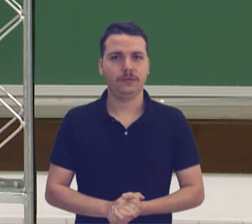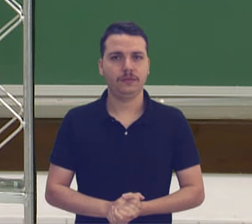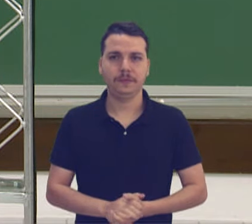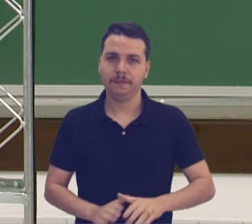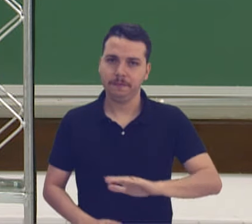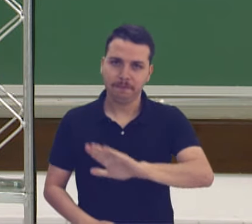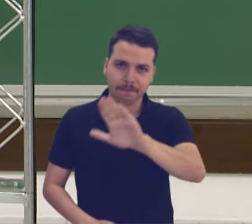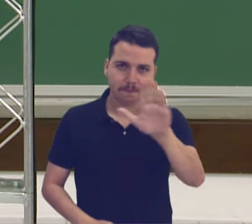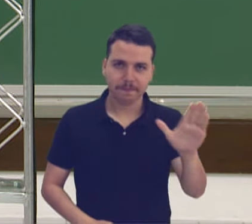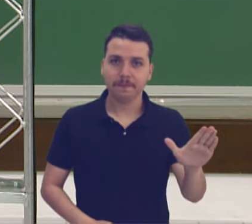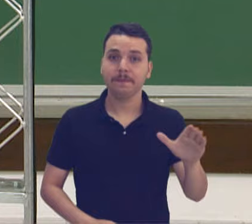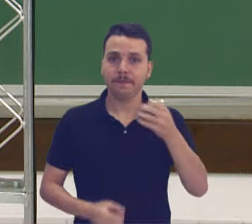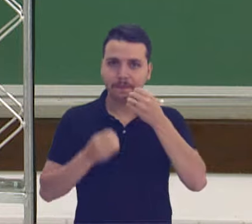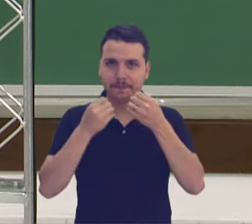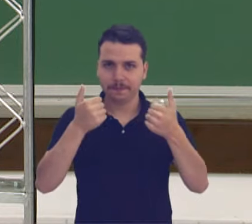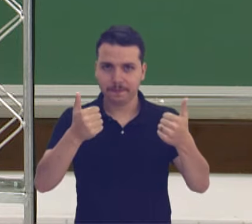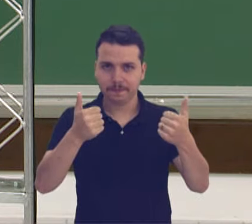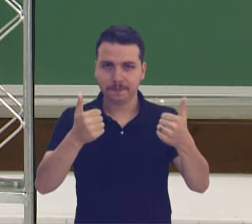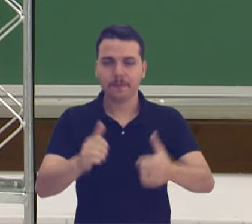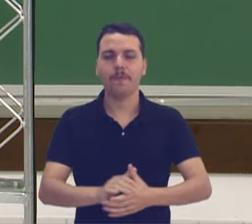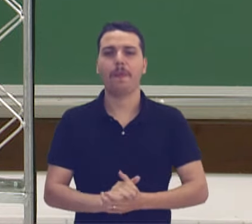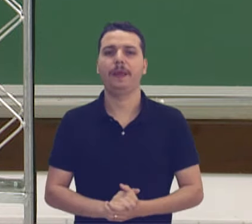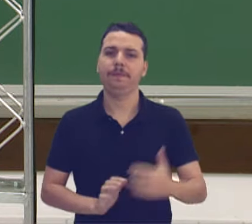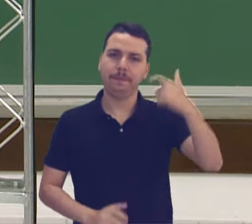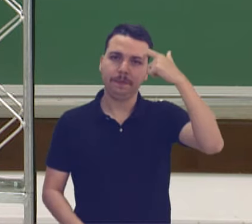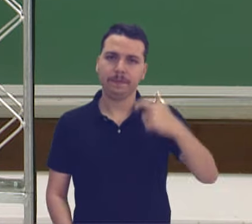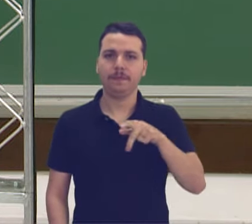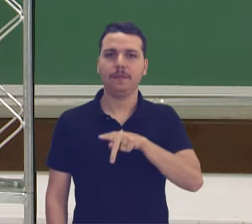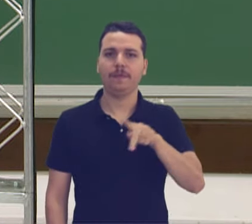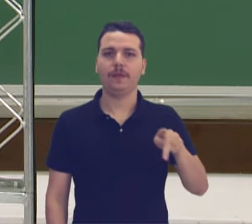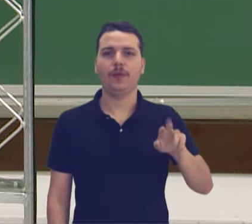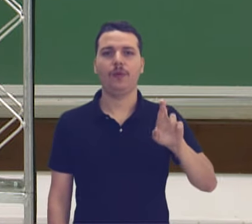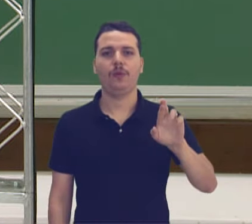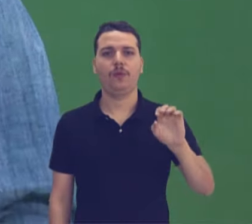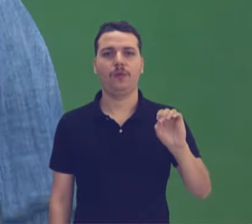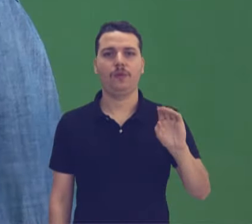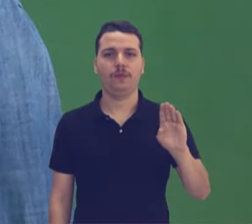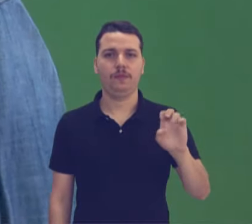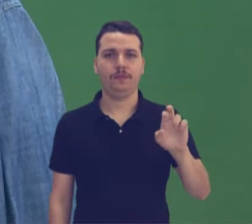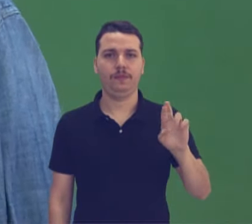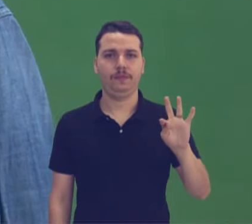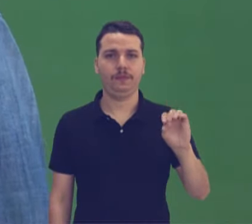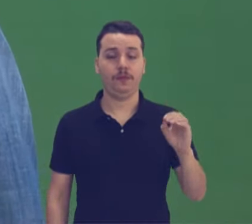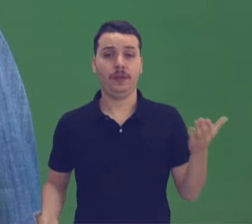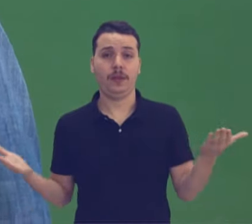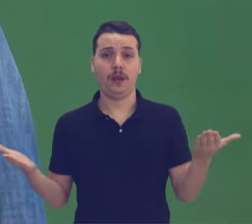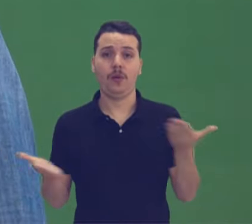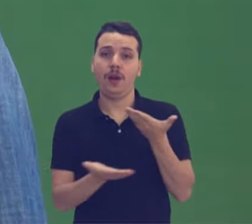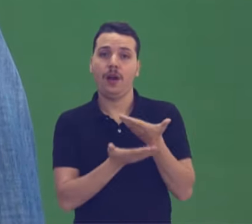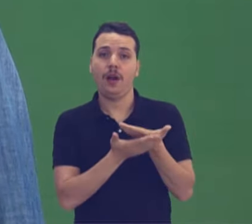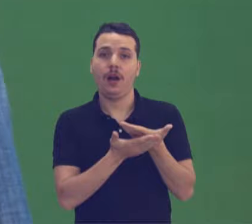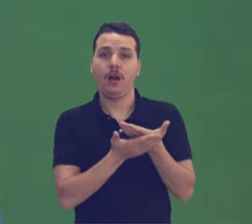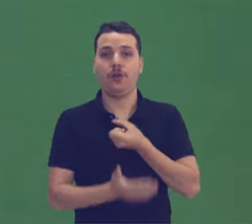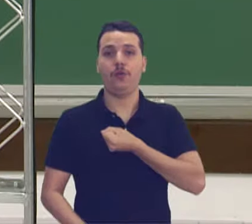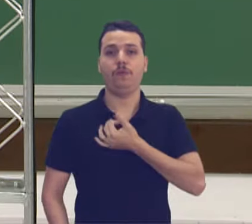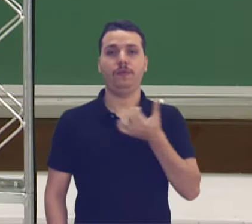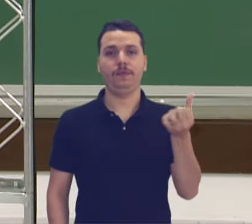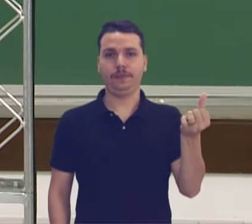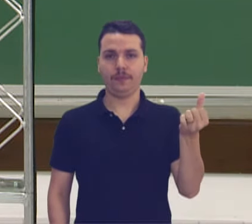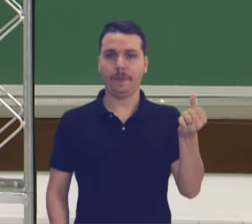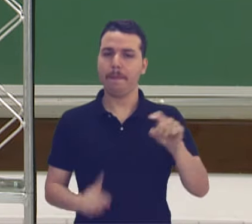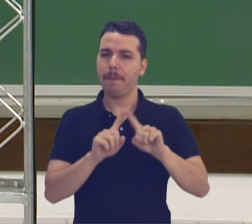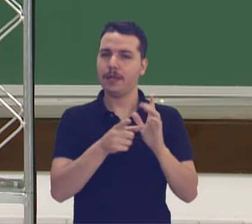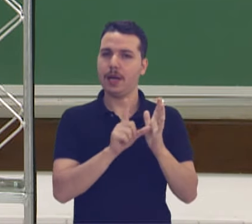olá tudo bem eu sou o professor roberto e agora a gente vai para nossa aula 6 vamos fazer uma revisão